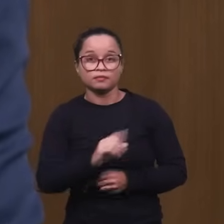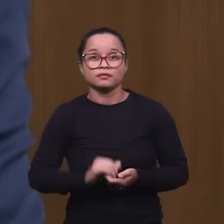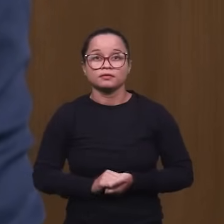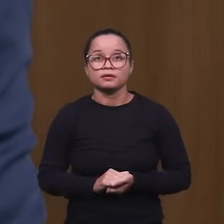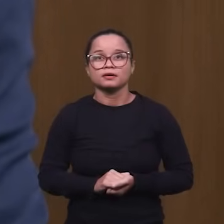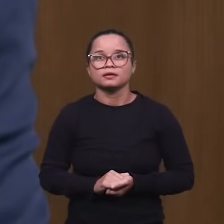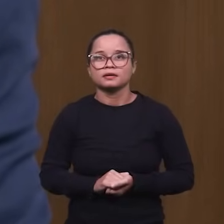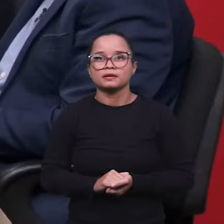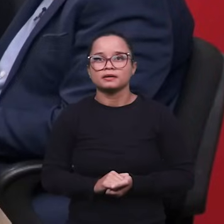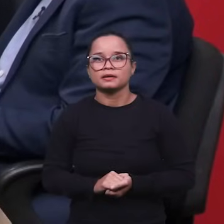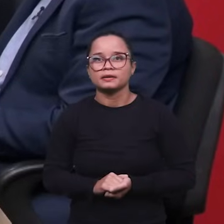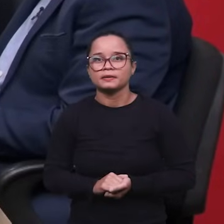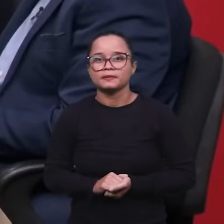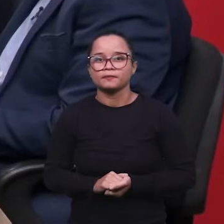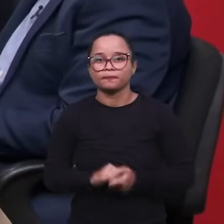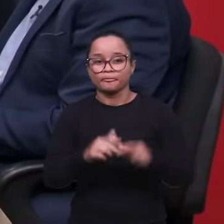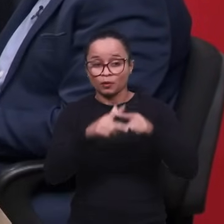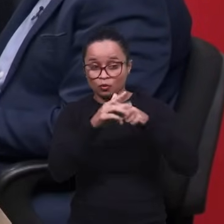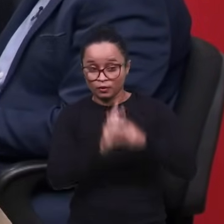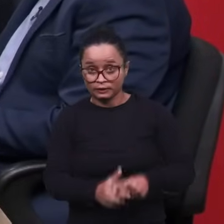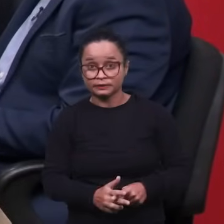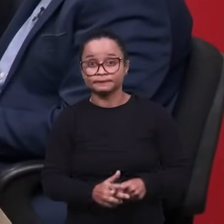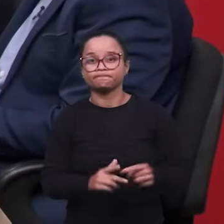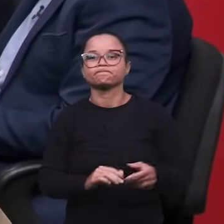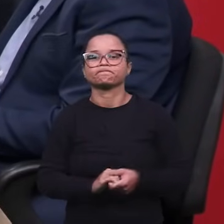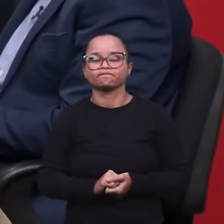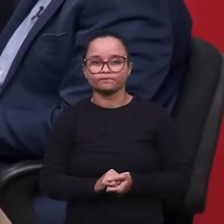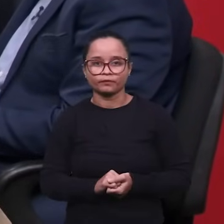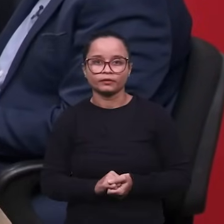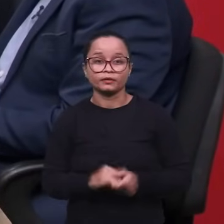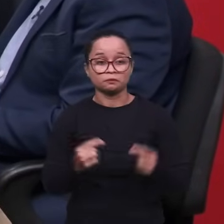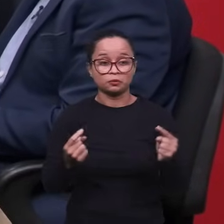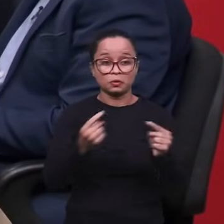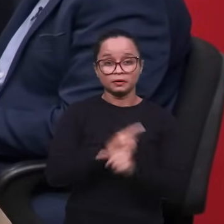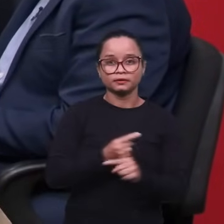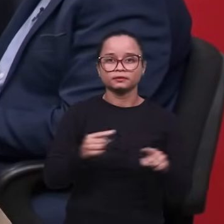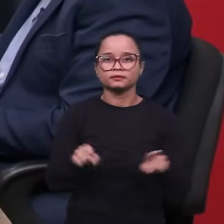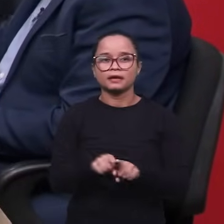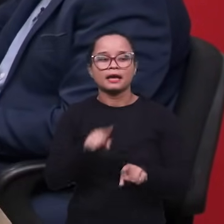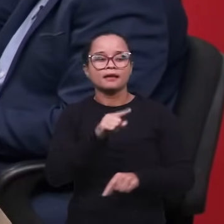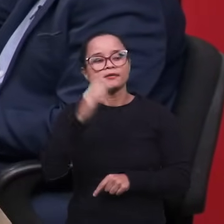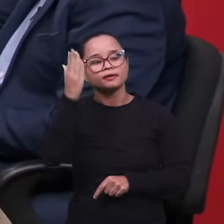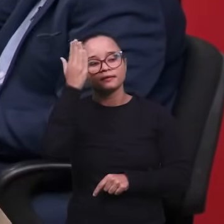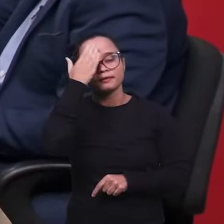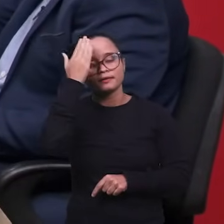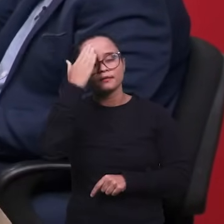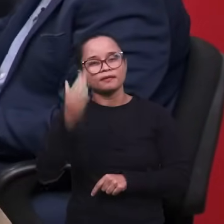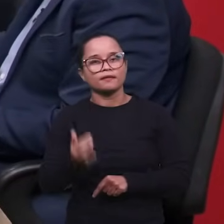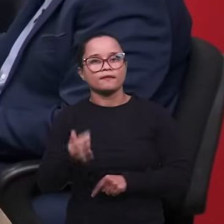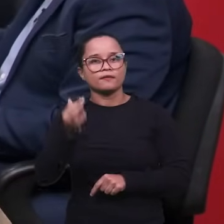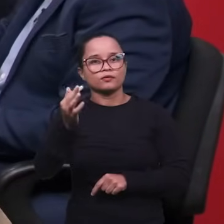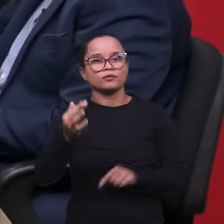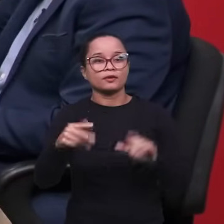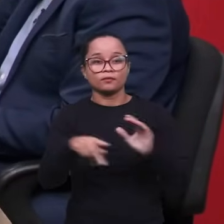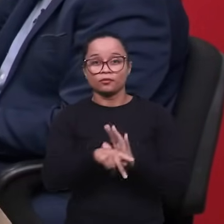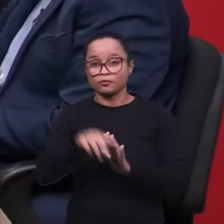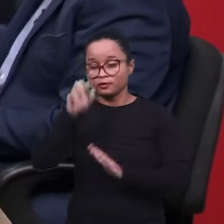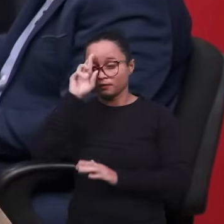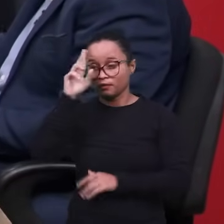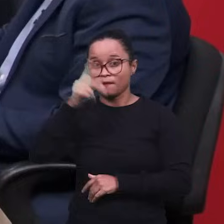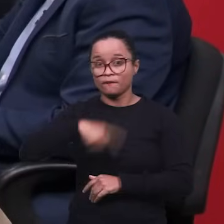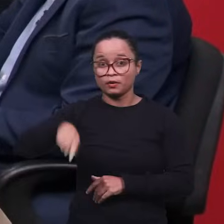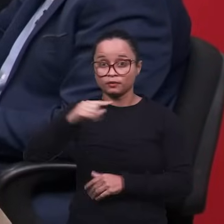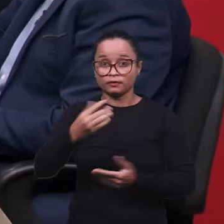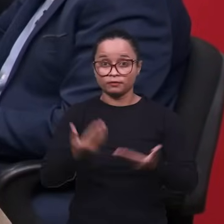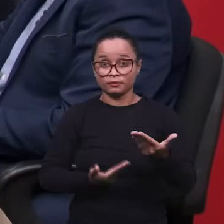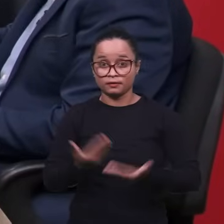né? A correção, né? O contrariar, e ele vai entender lá na frente, quando é no Senhor, para